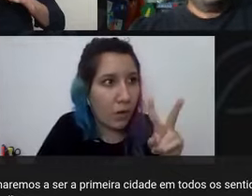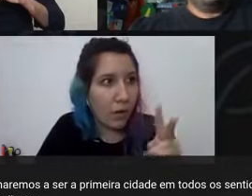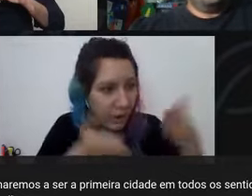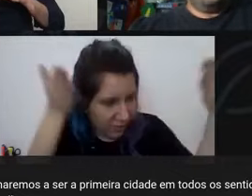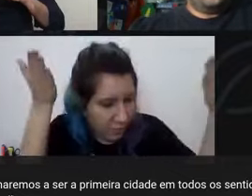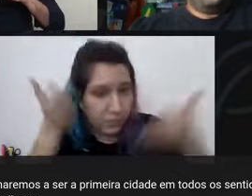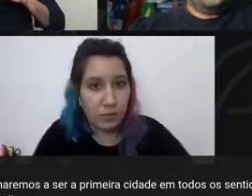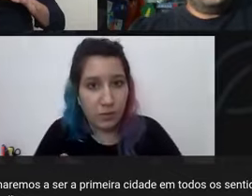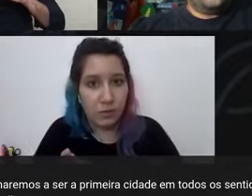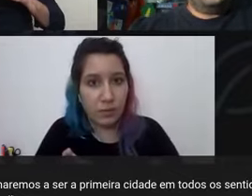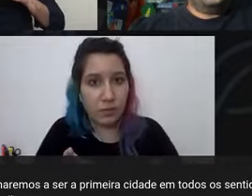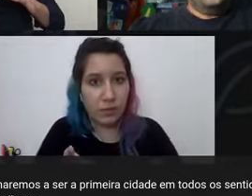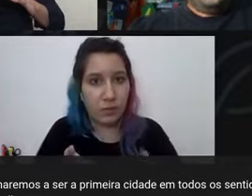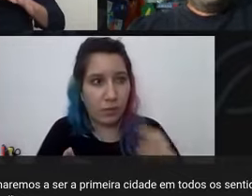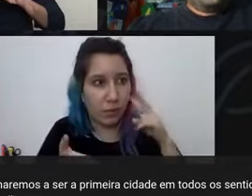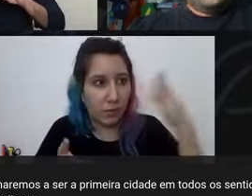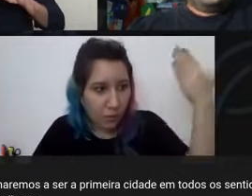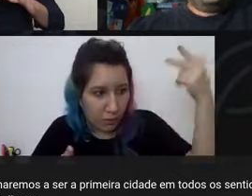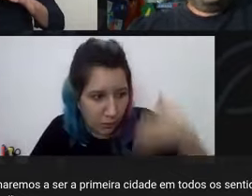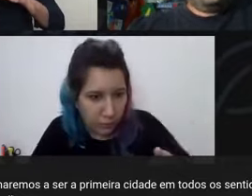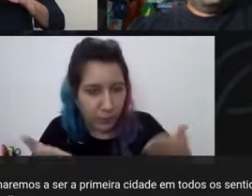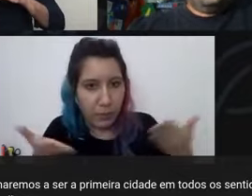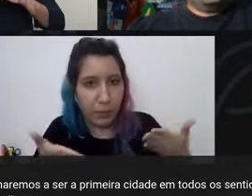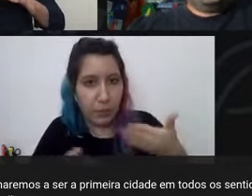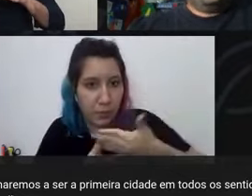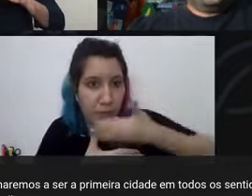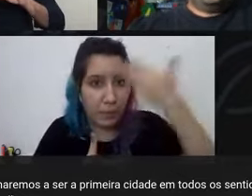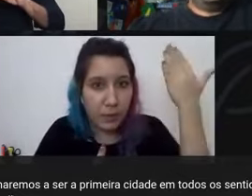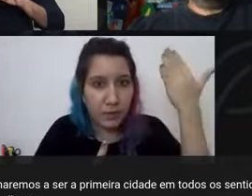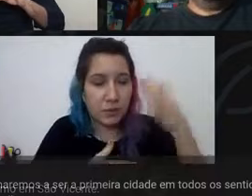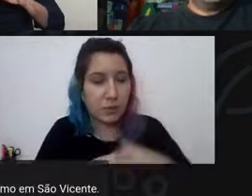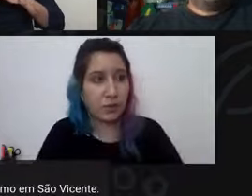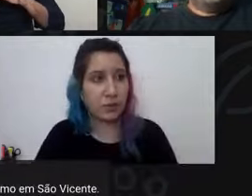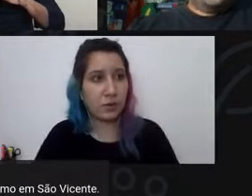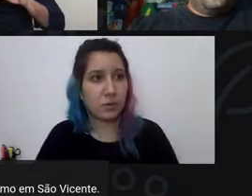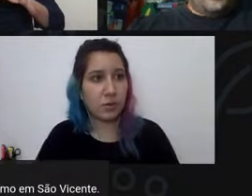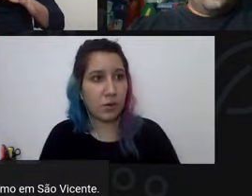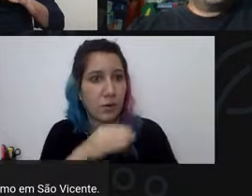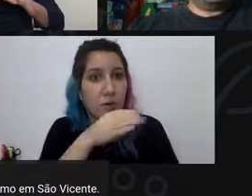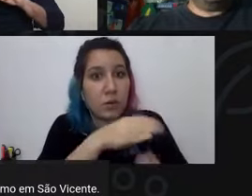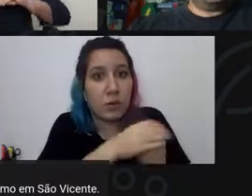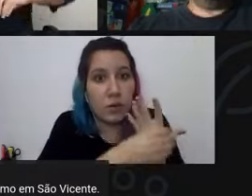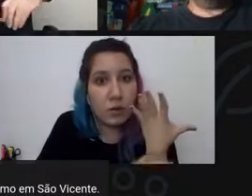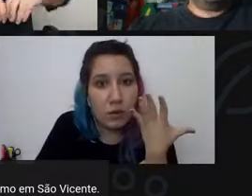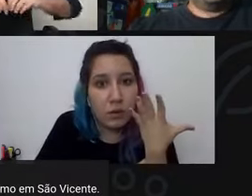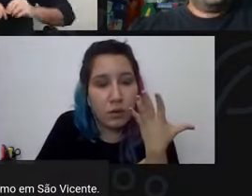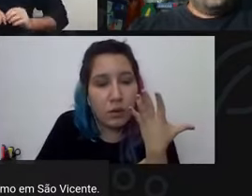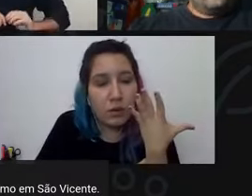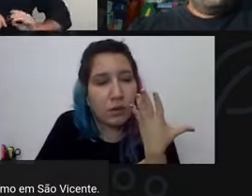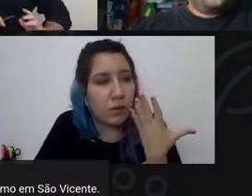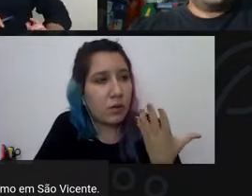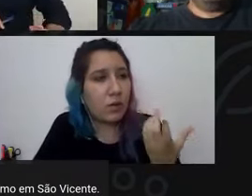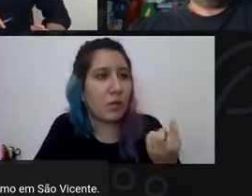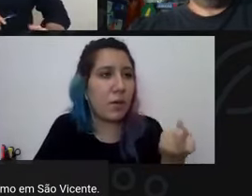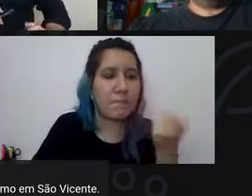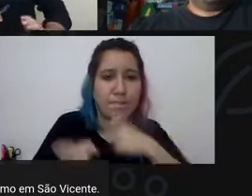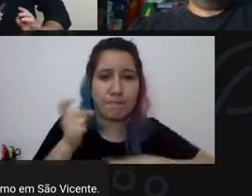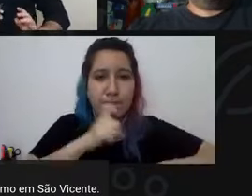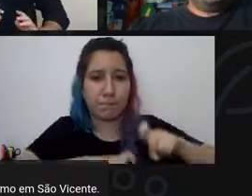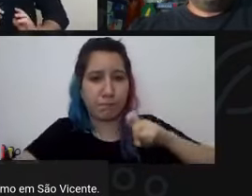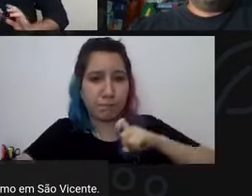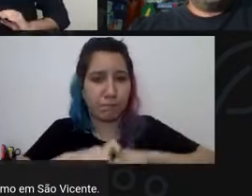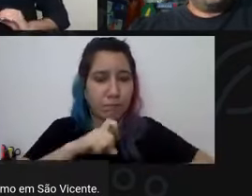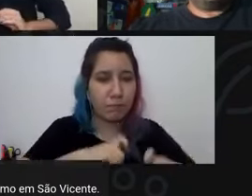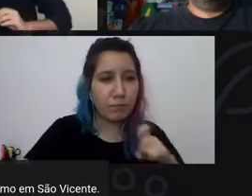né, um olhar para o presente, para a gente conseguir fazer o quê? Criar projetos, criar estrutura para, quando